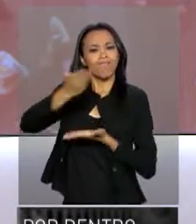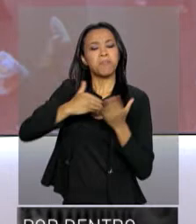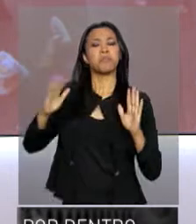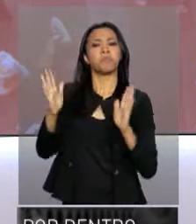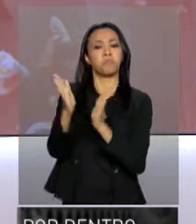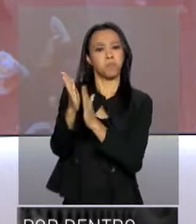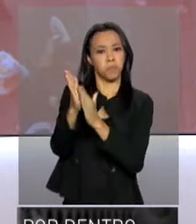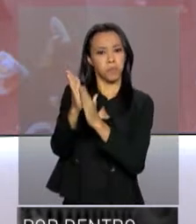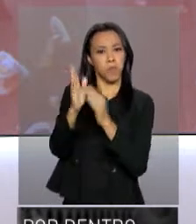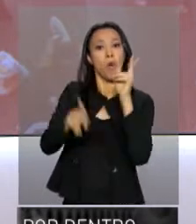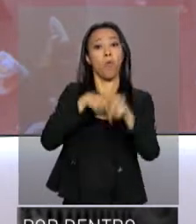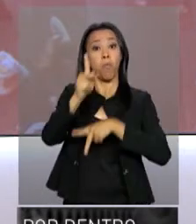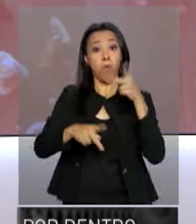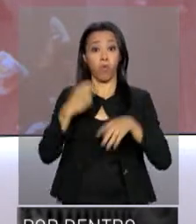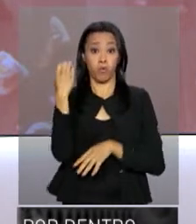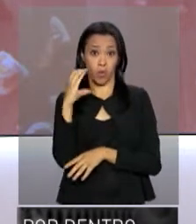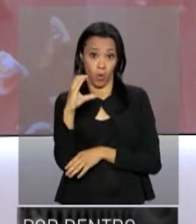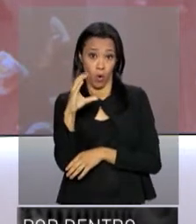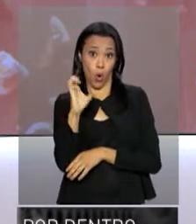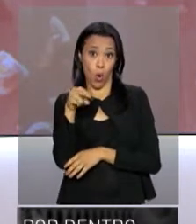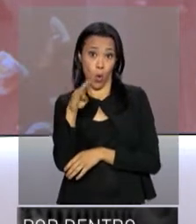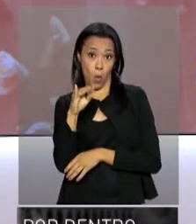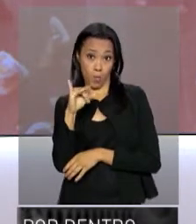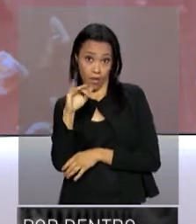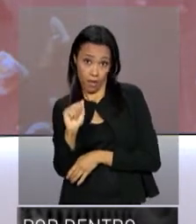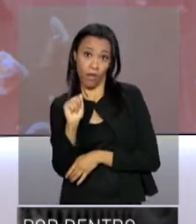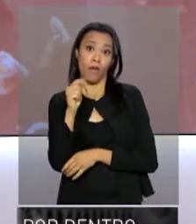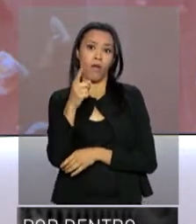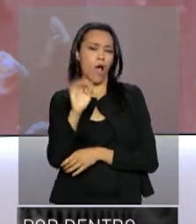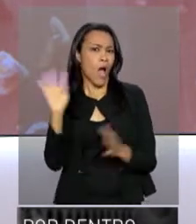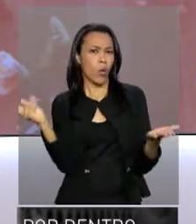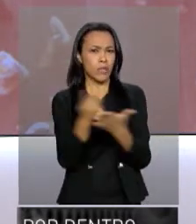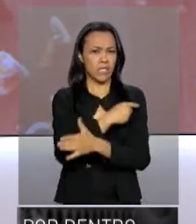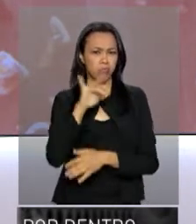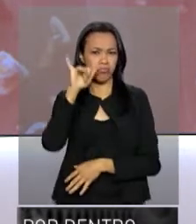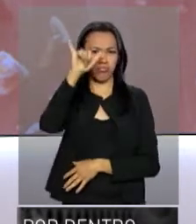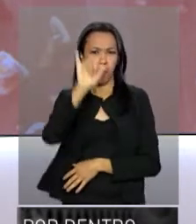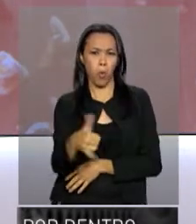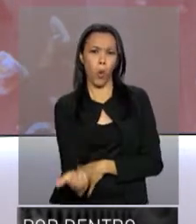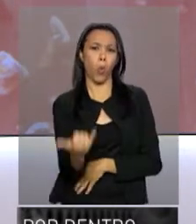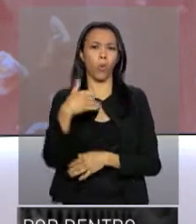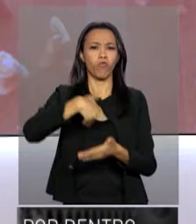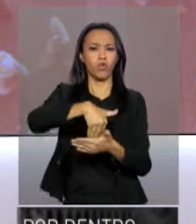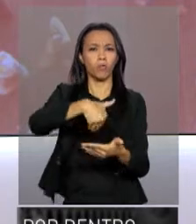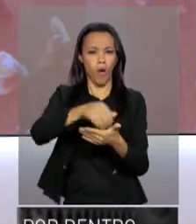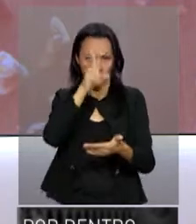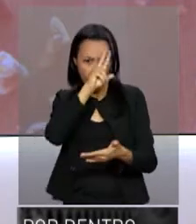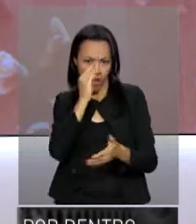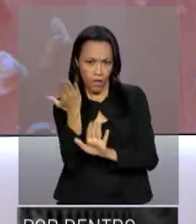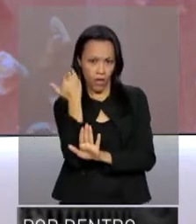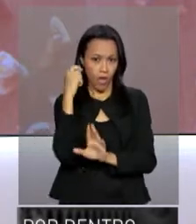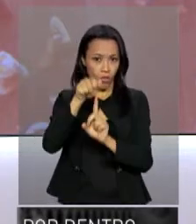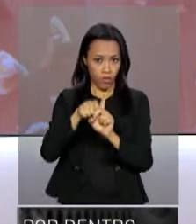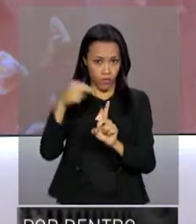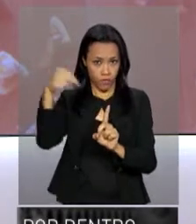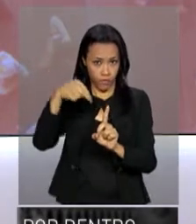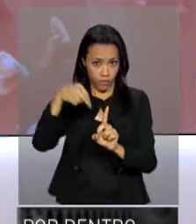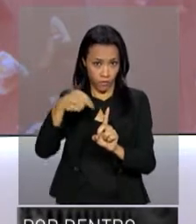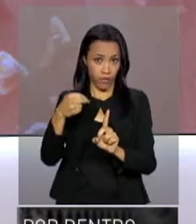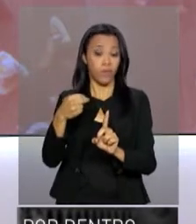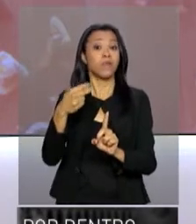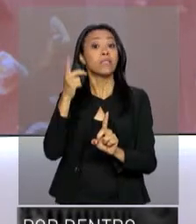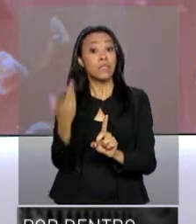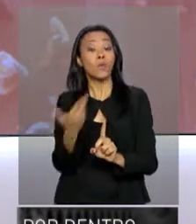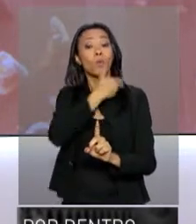homenagear o povo colombiano, principalmente depois da tragédia que matou a delegação da Chapecoense em novembro do ano passado, o